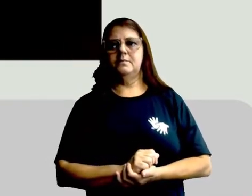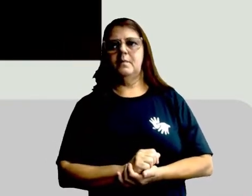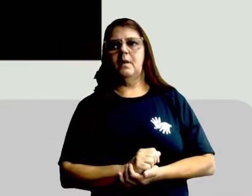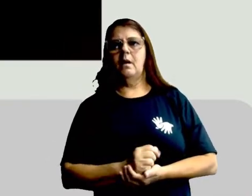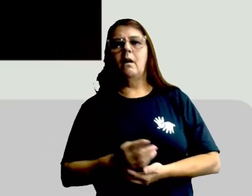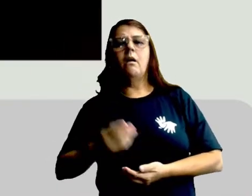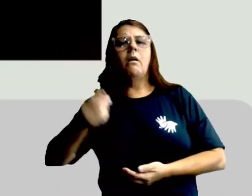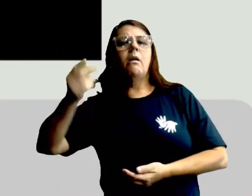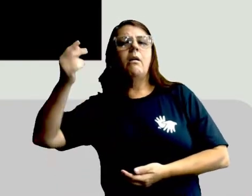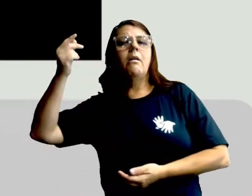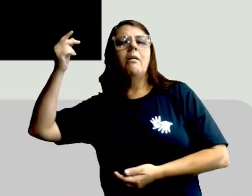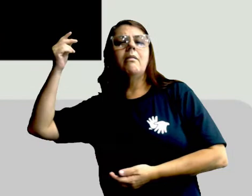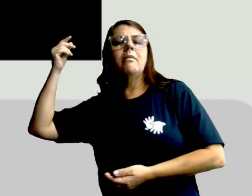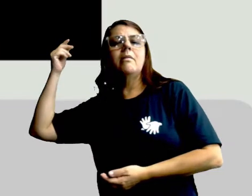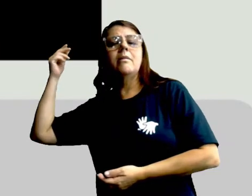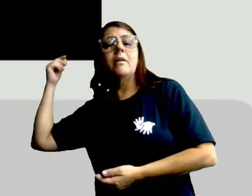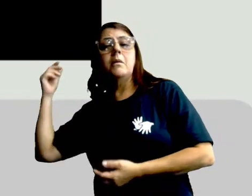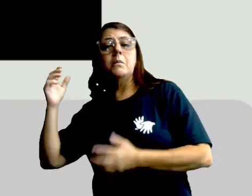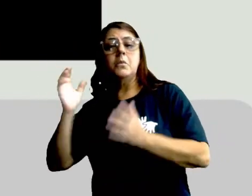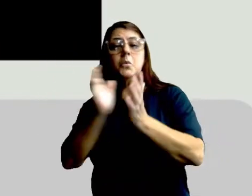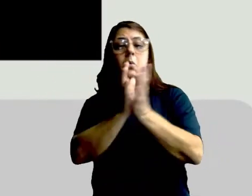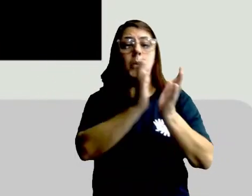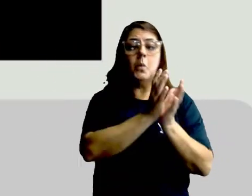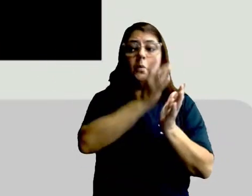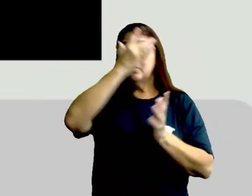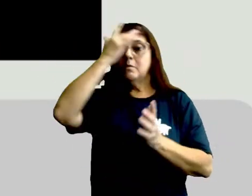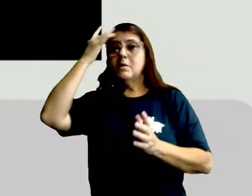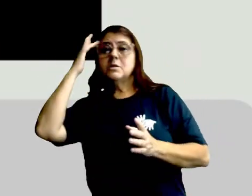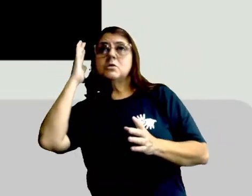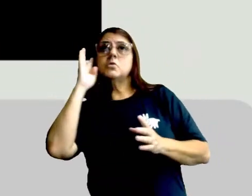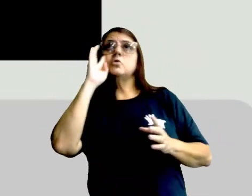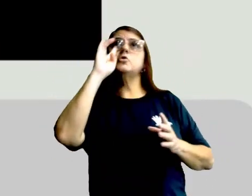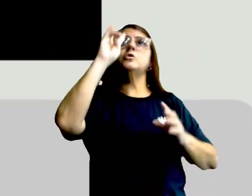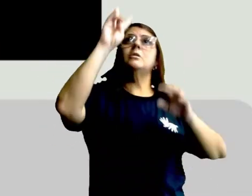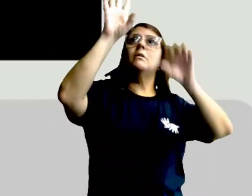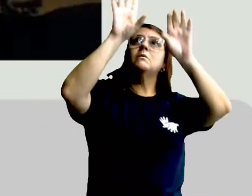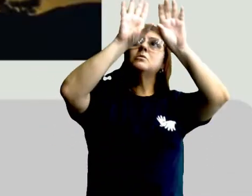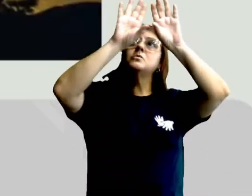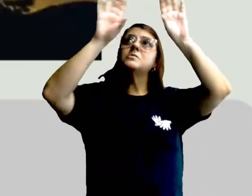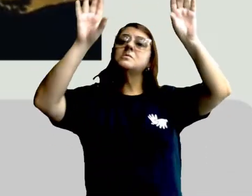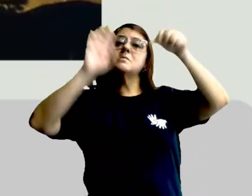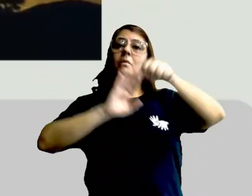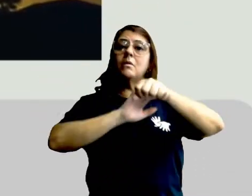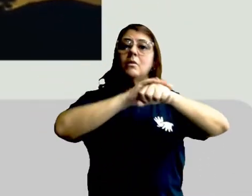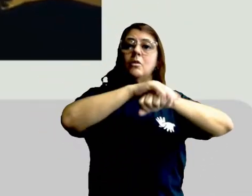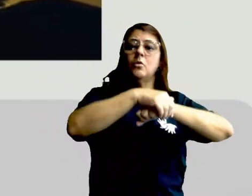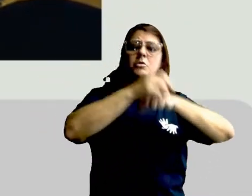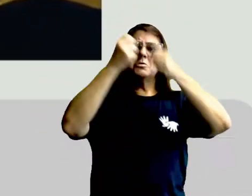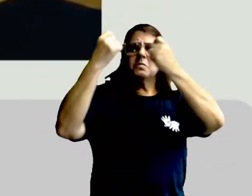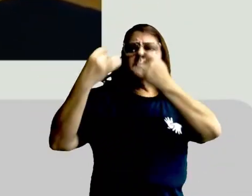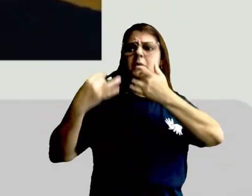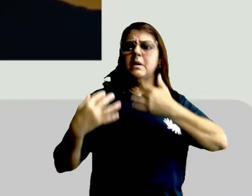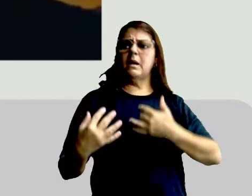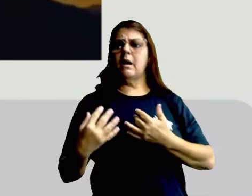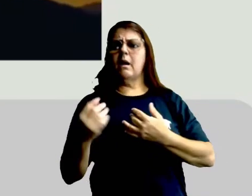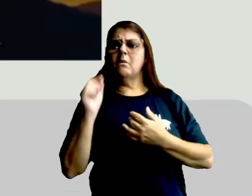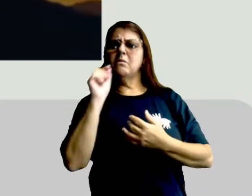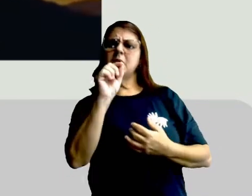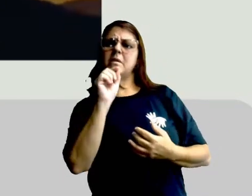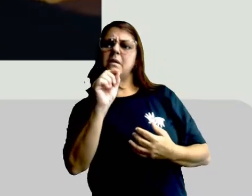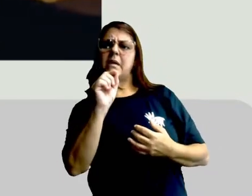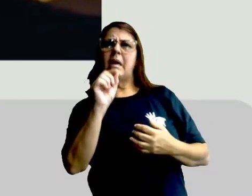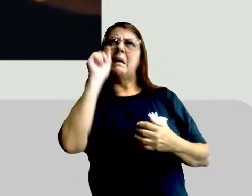Desde os tempos remotos, a humanidade voltava o seu olhar para o céu noturno e tentava explicar o que seriam